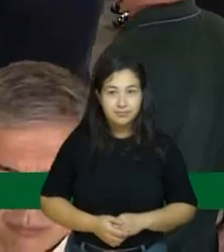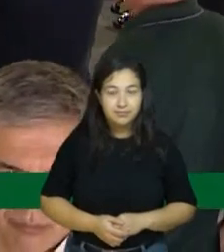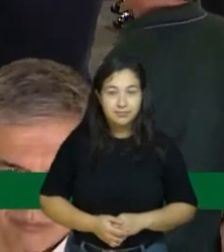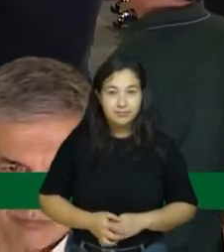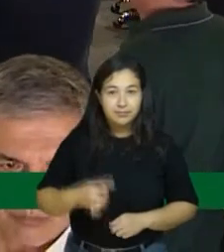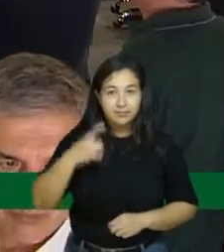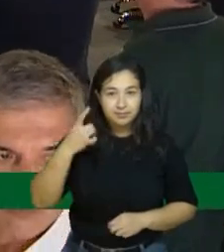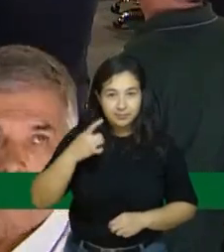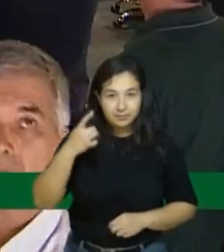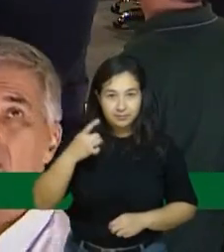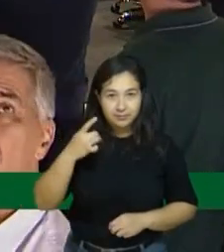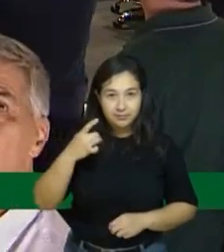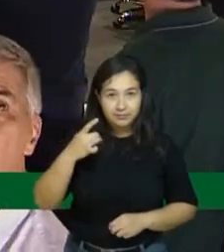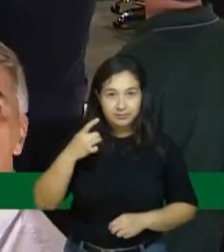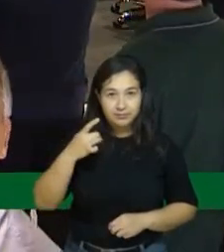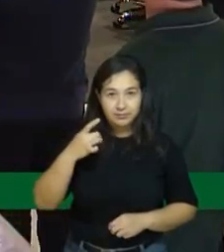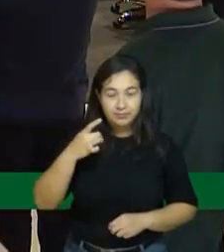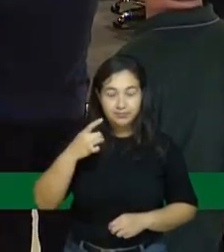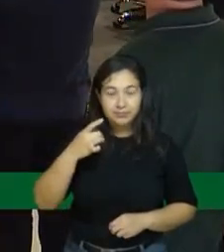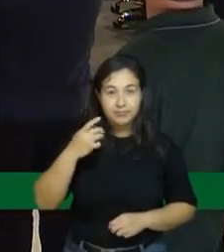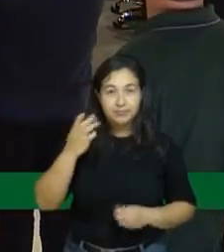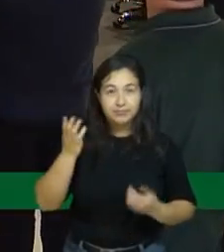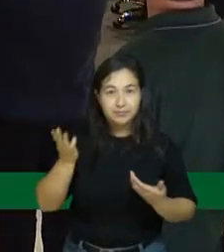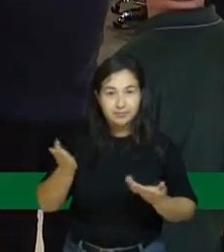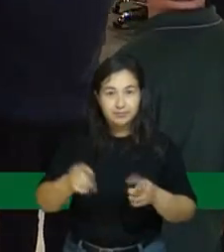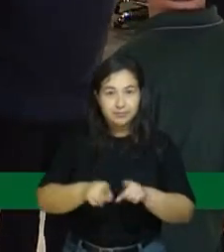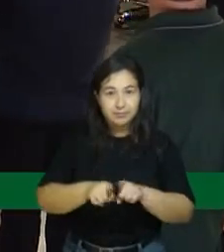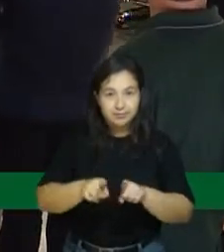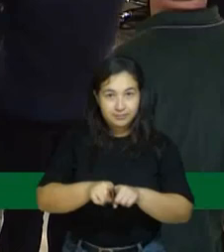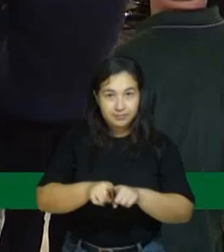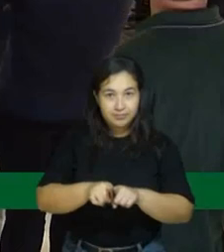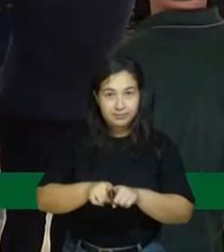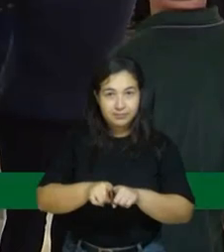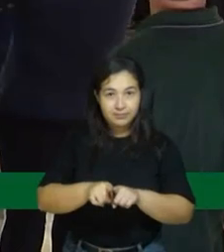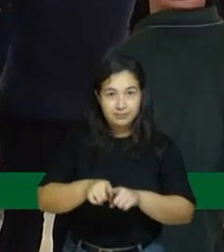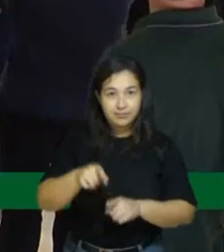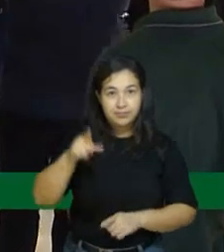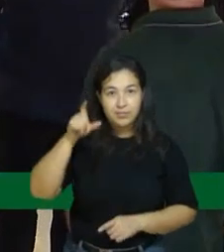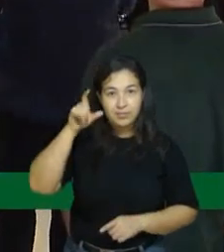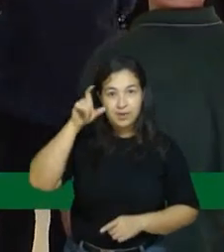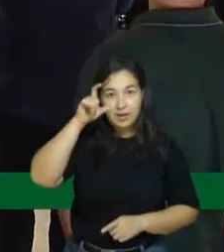Deputado Marcos Vieira que está despachando em paralelo a